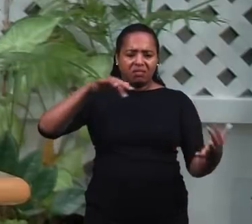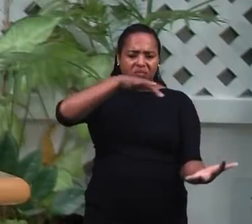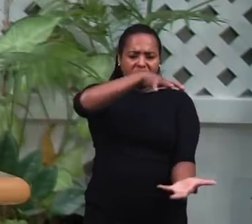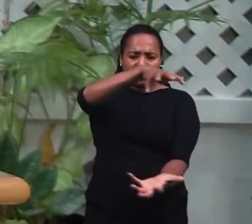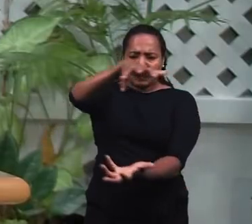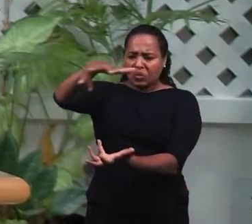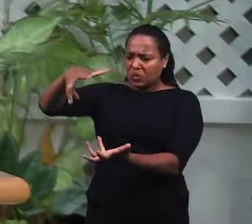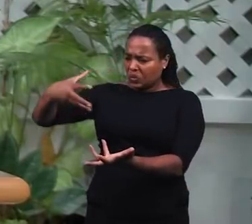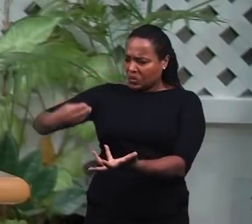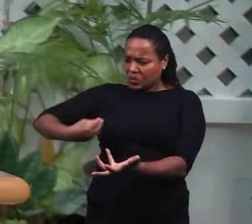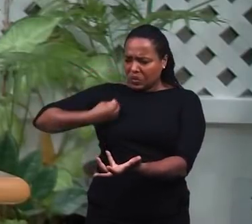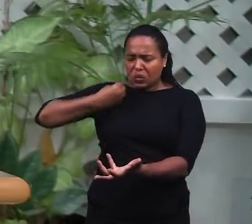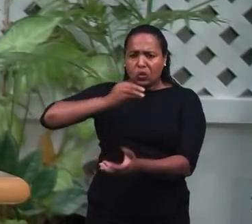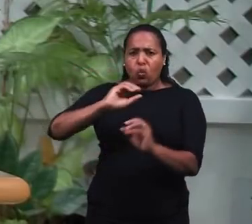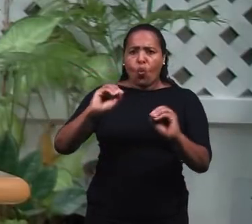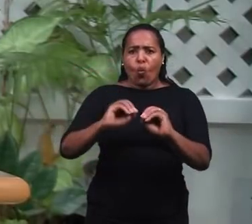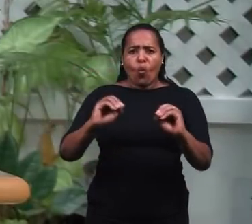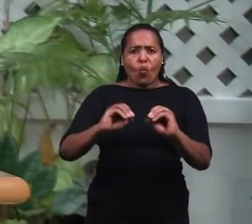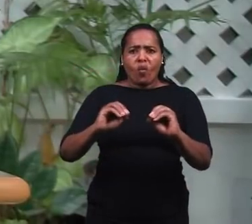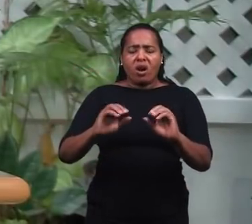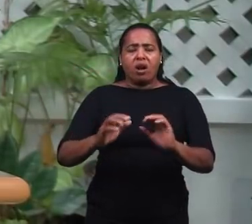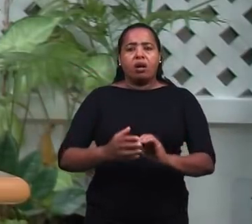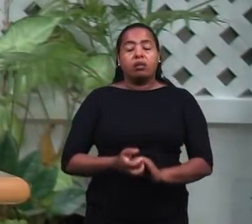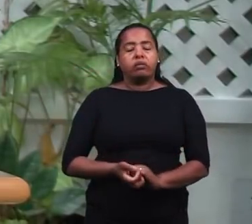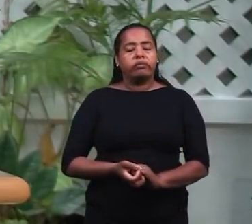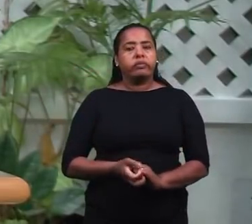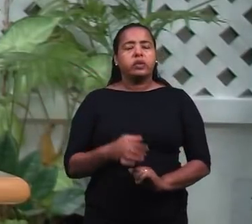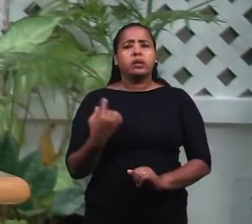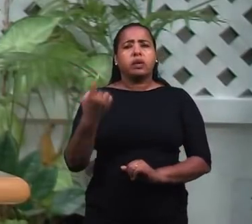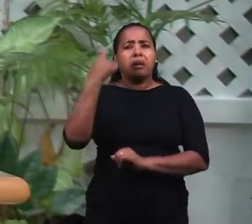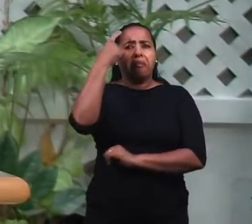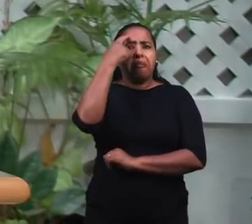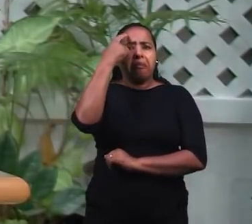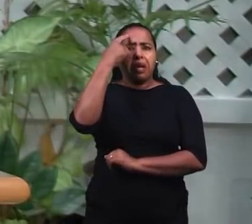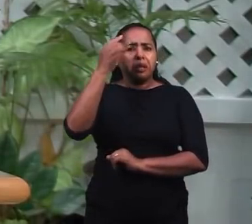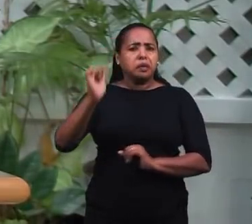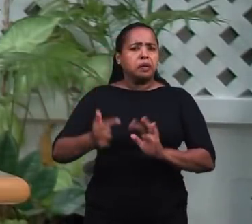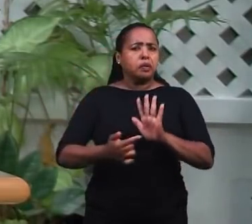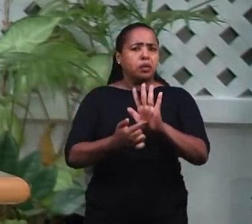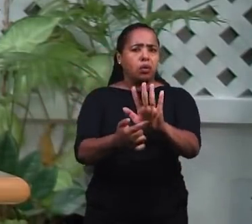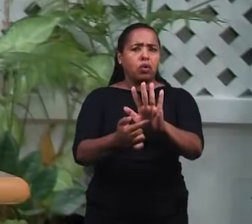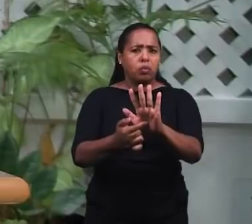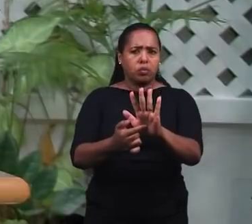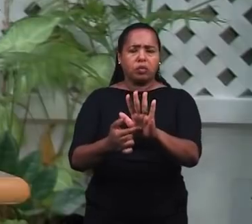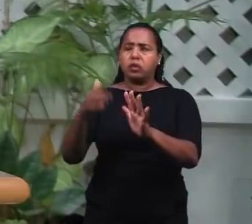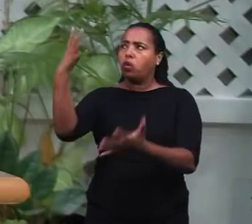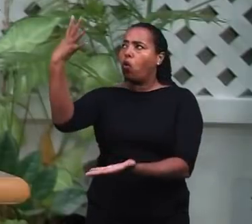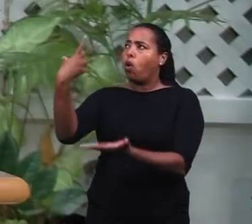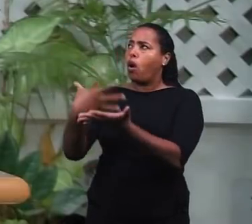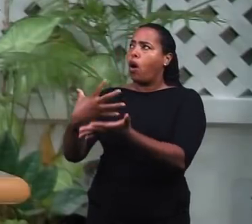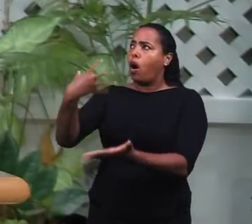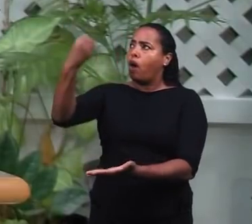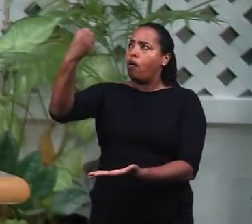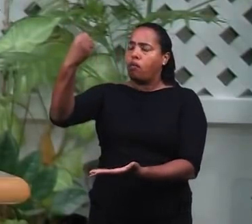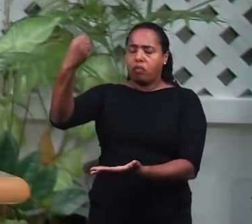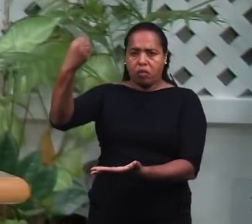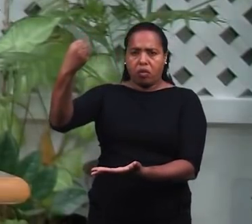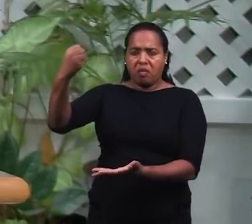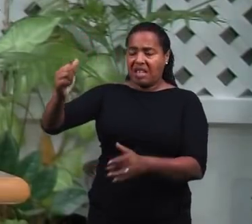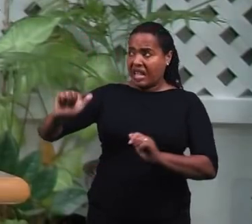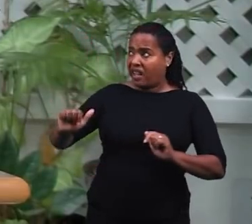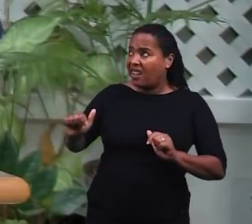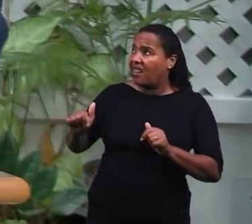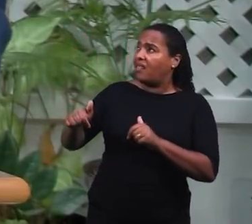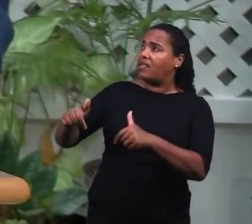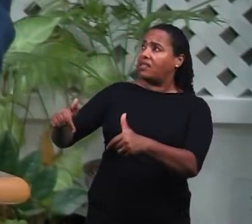vida. Não estamos pensando nem dizendo hoje que o arrebatamento da igreja,